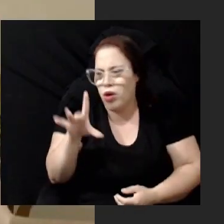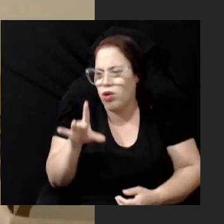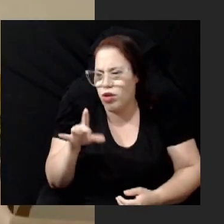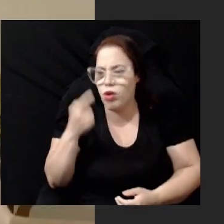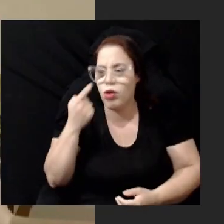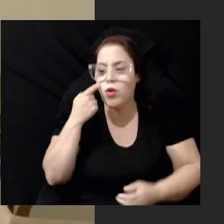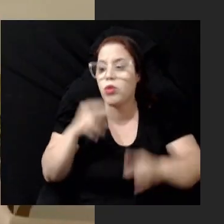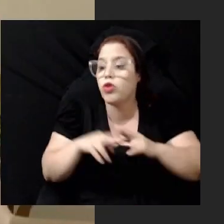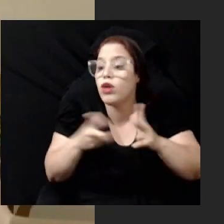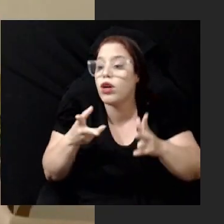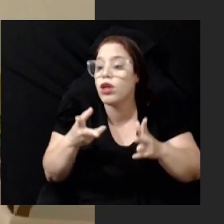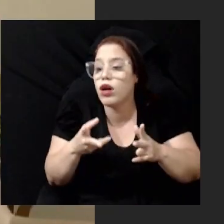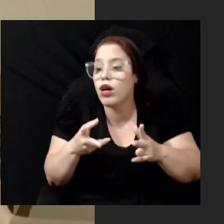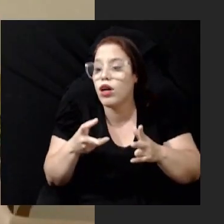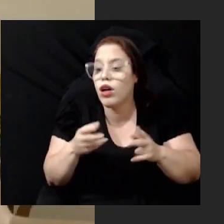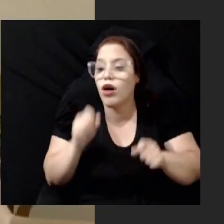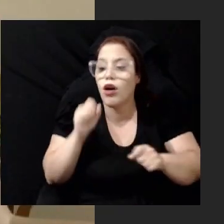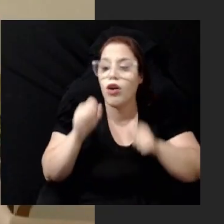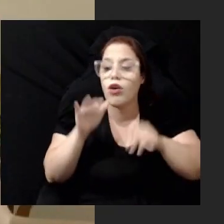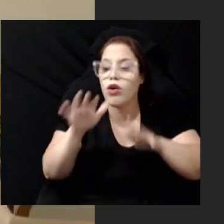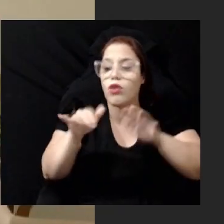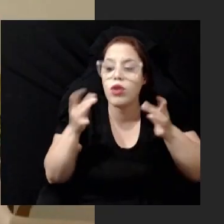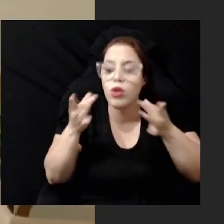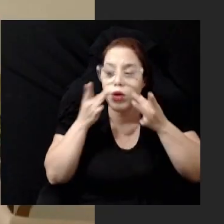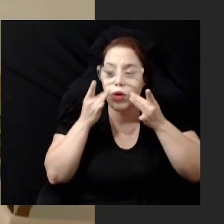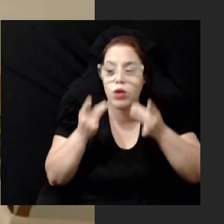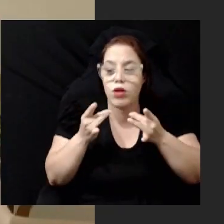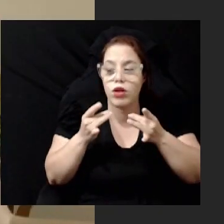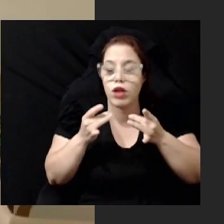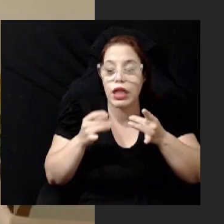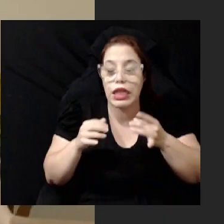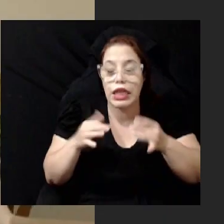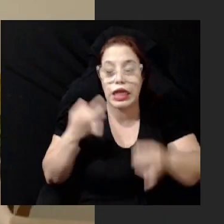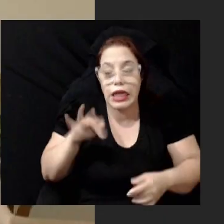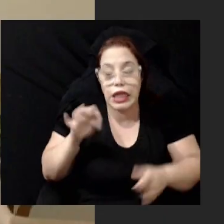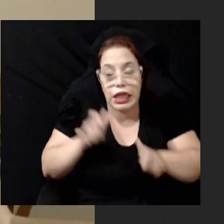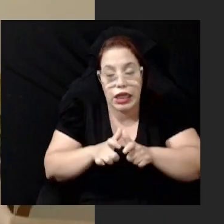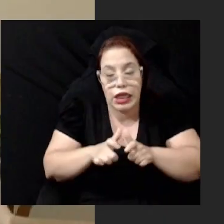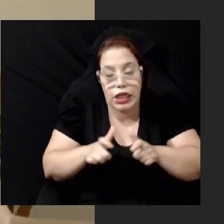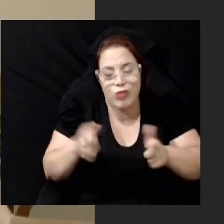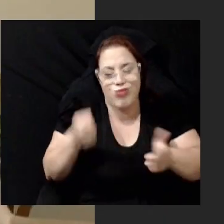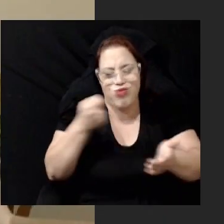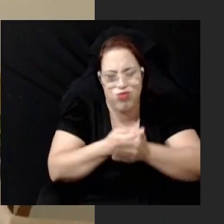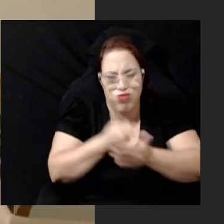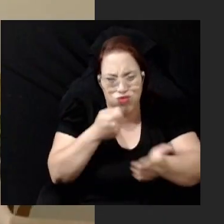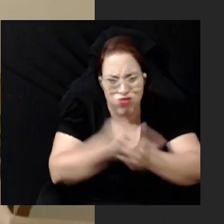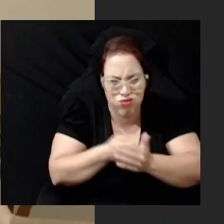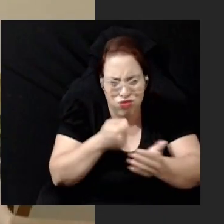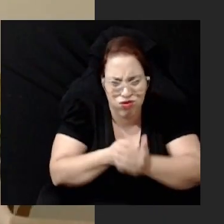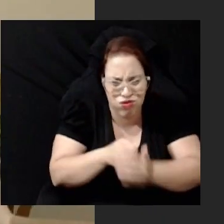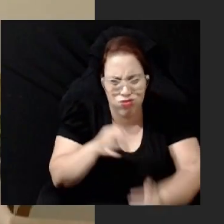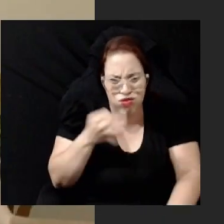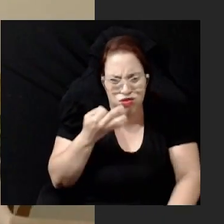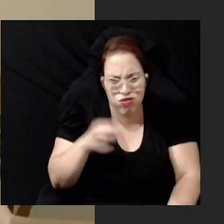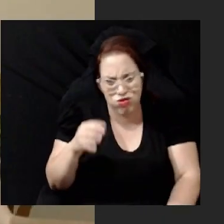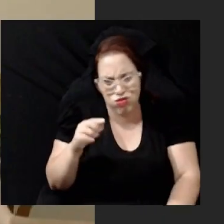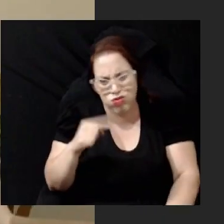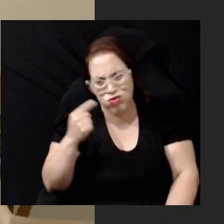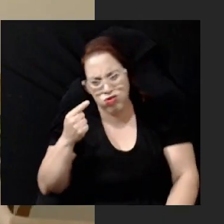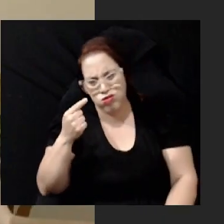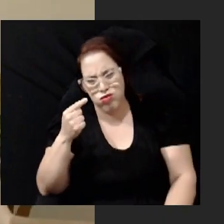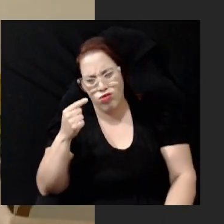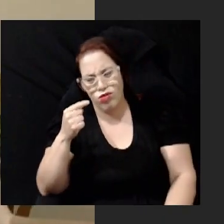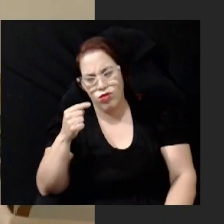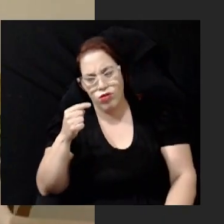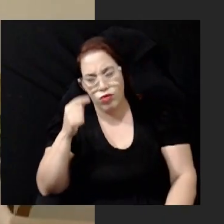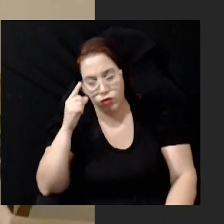dor, diferenciar. O que vai ter que chamar a atenção é a intensidade da dor e a persistência dela, além do